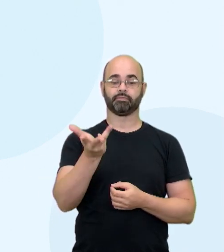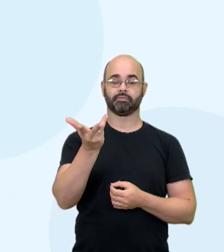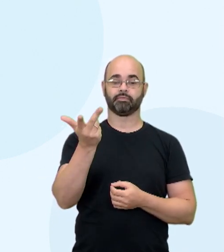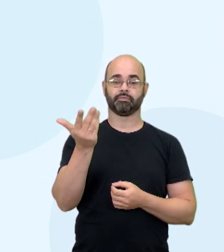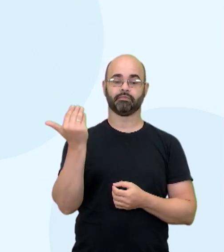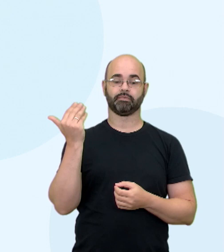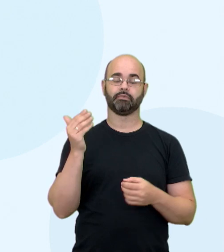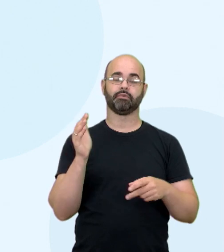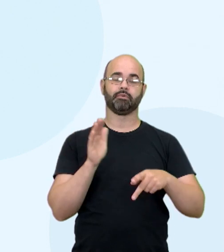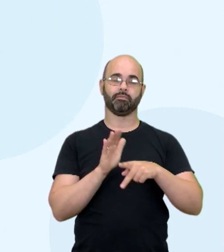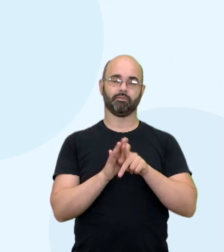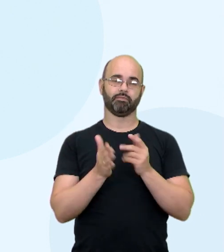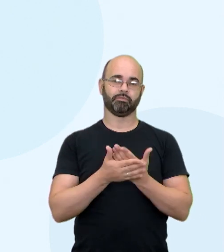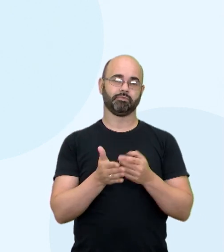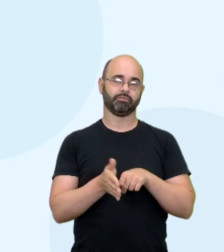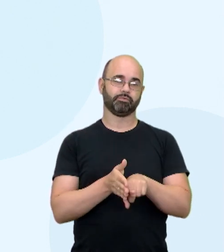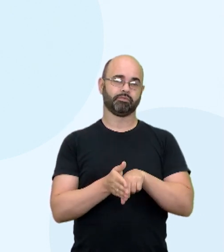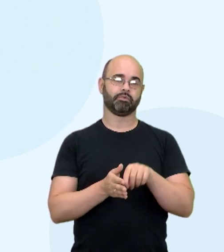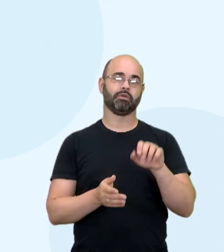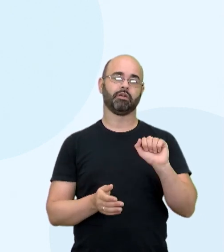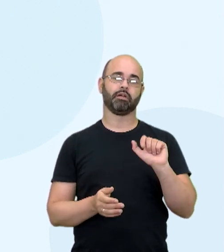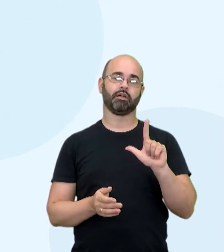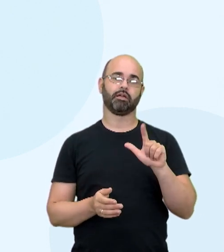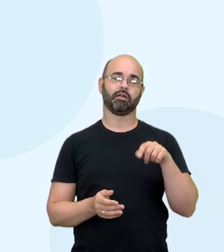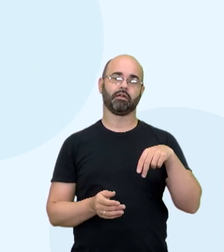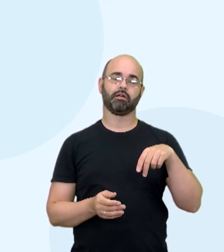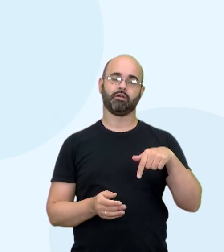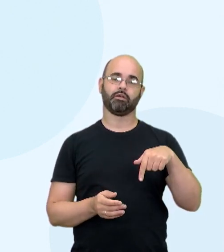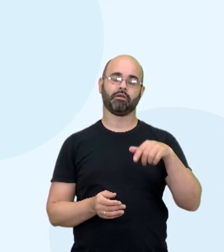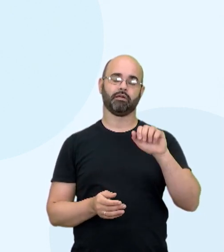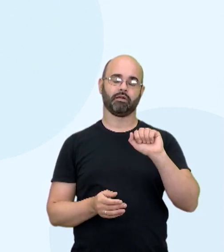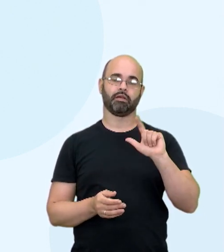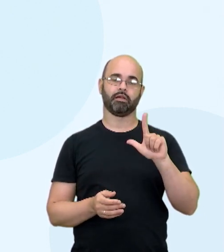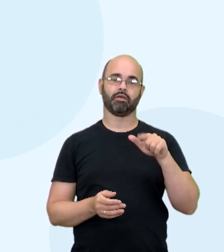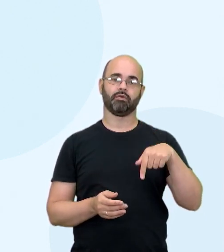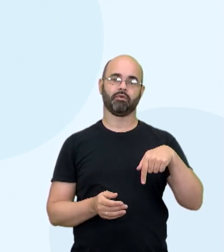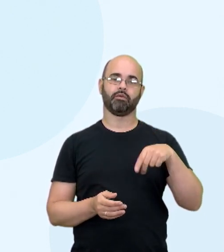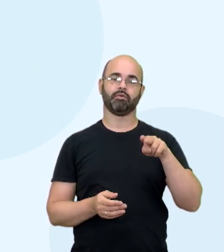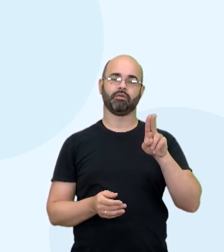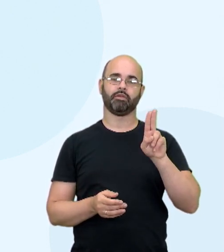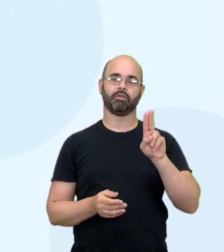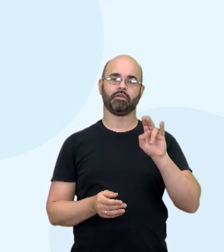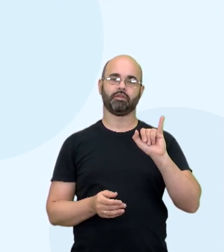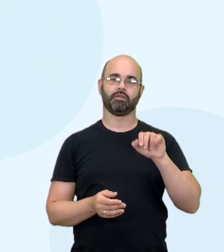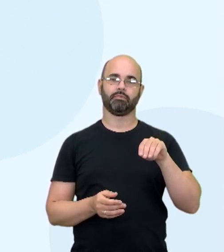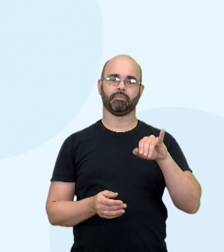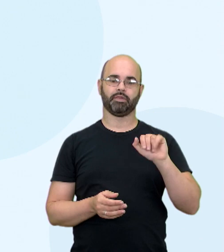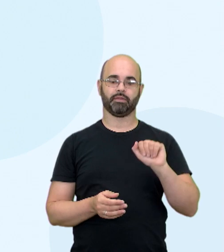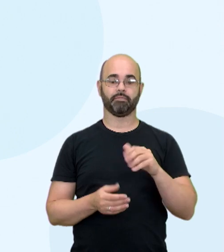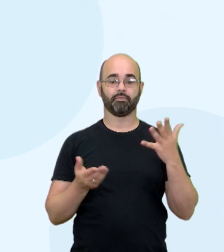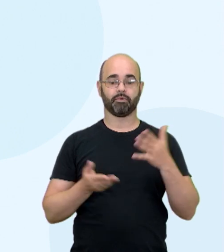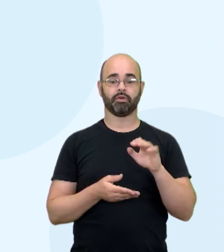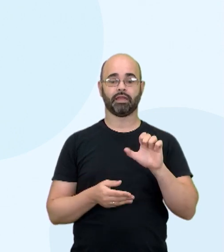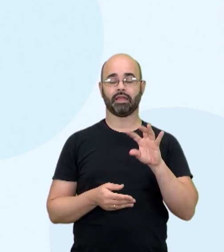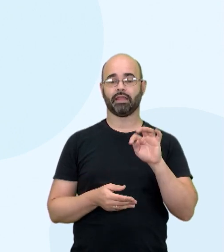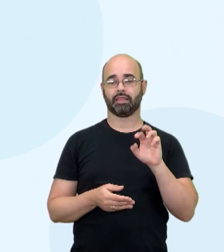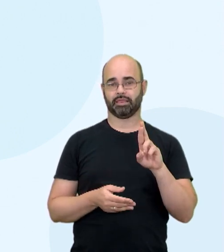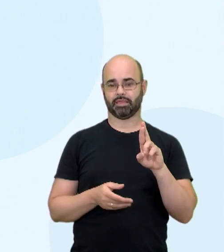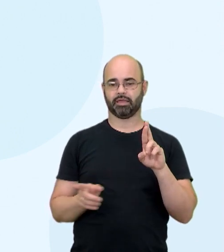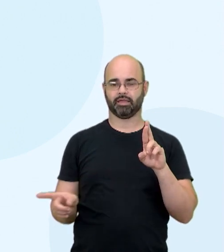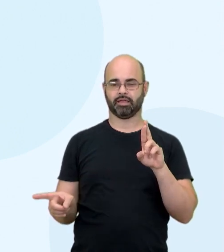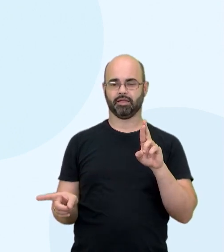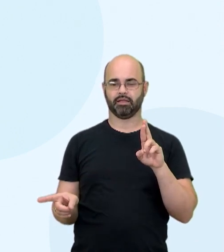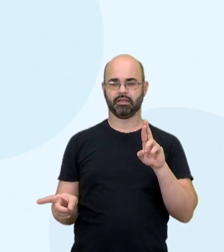estudos alquímicos e seria o éter, né? O éter, pessoal, hoje a gente tem na química, a gente entende o éter como